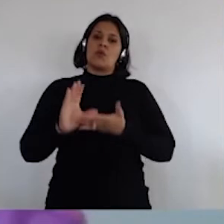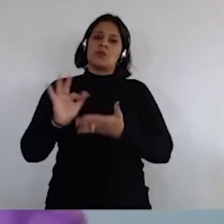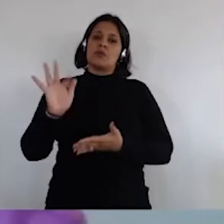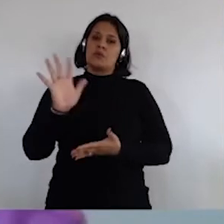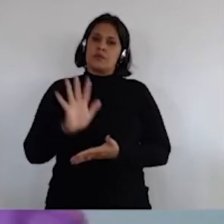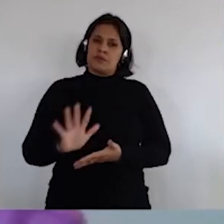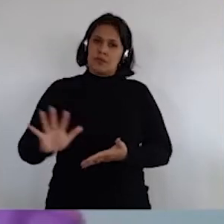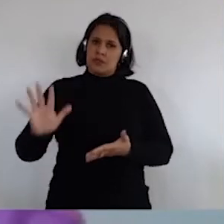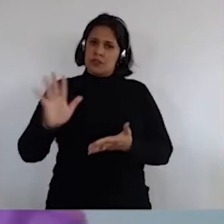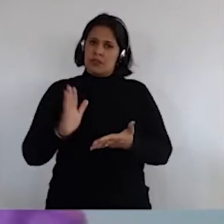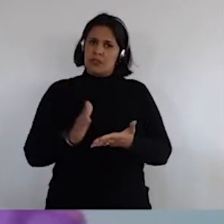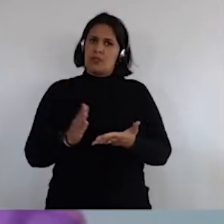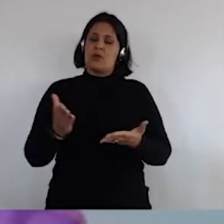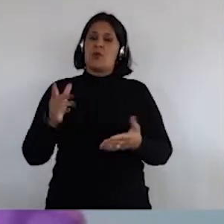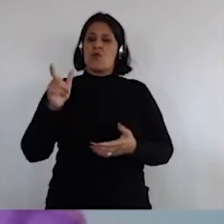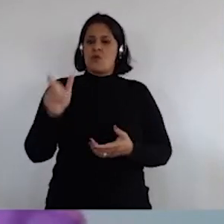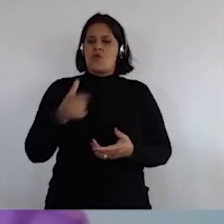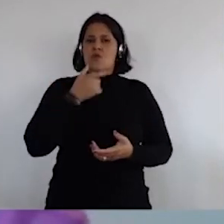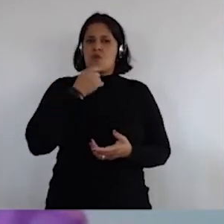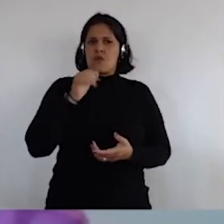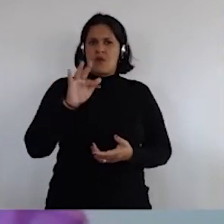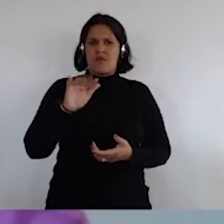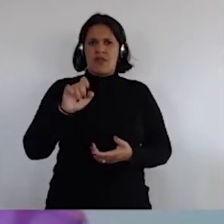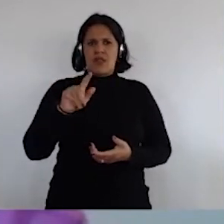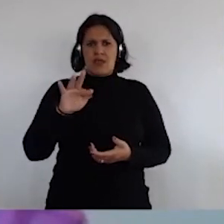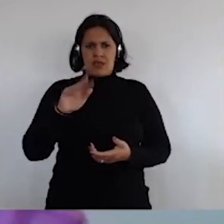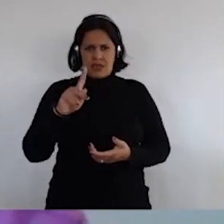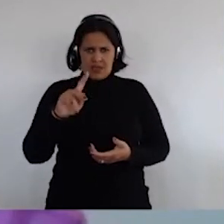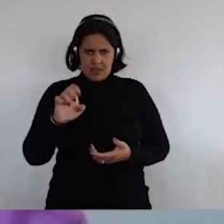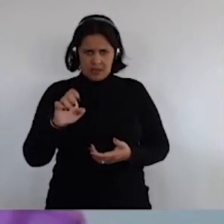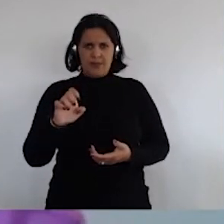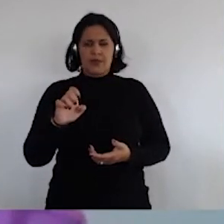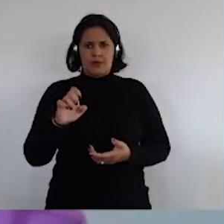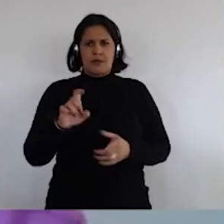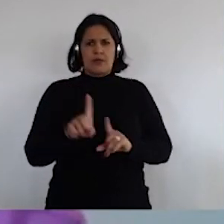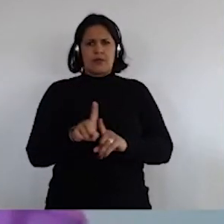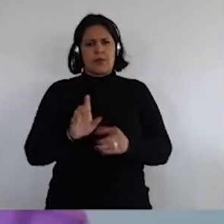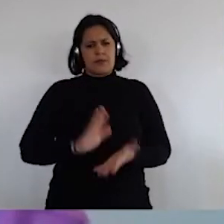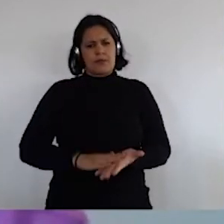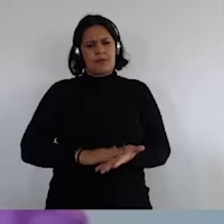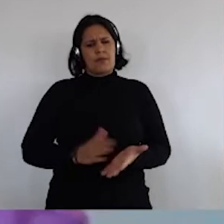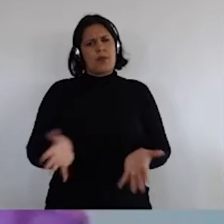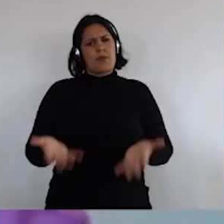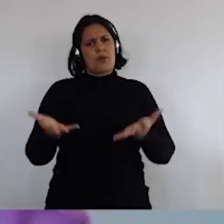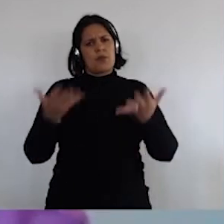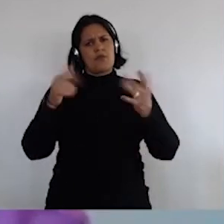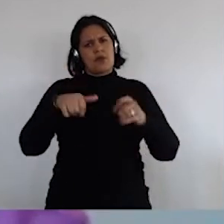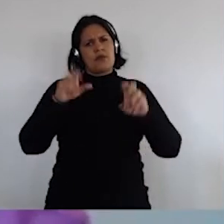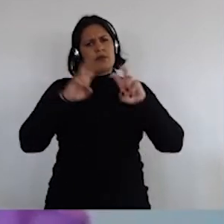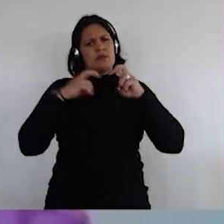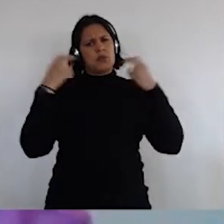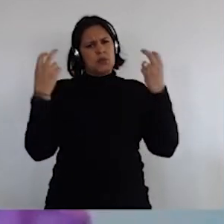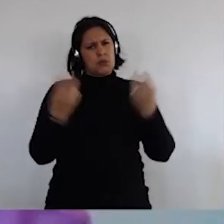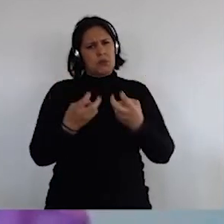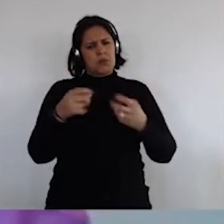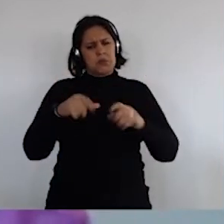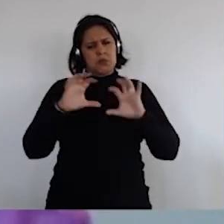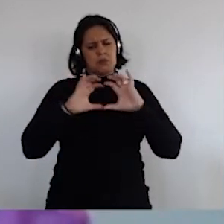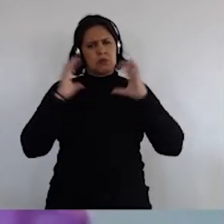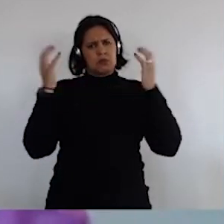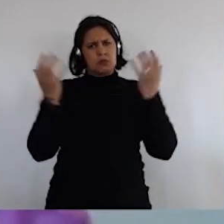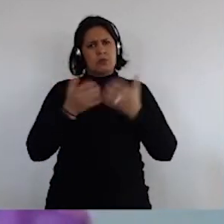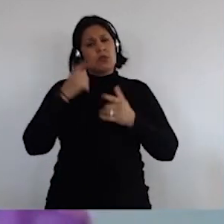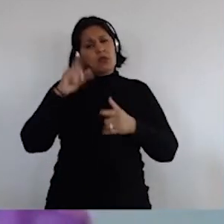do presidente Felipe Santa Cruz, em promover o presente congresso, cujas discussões são